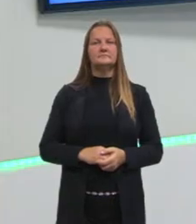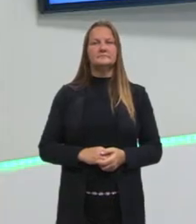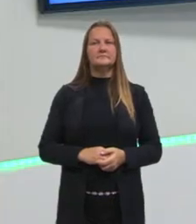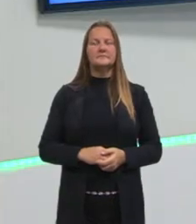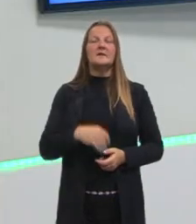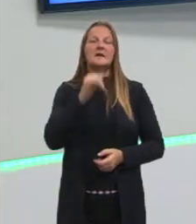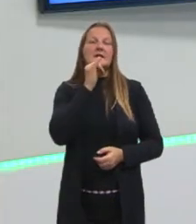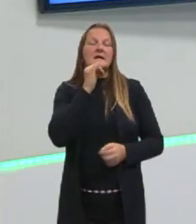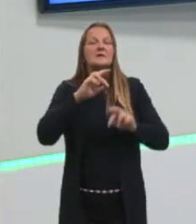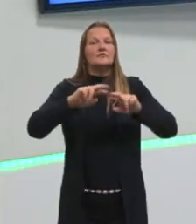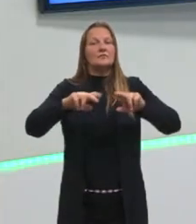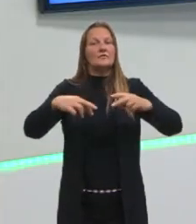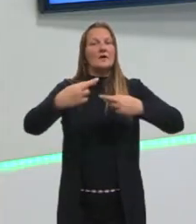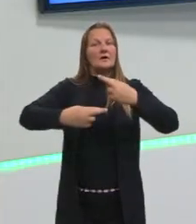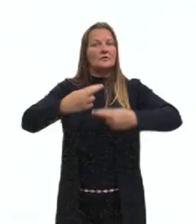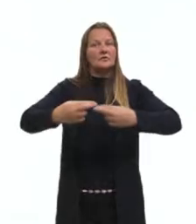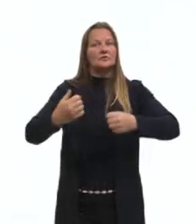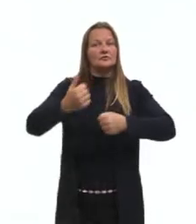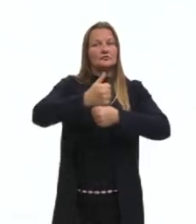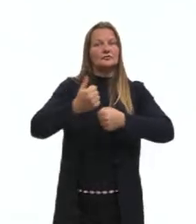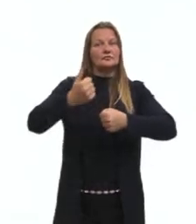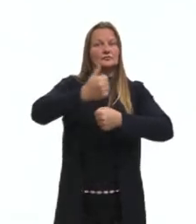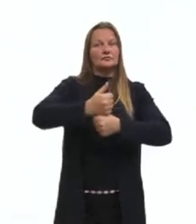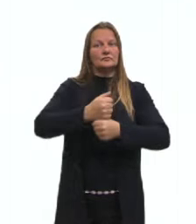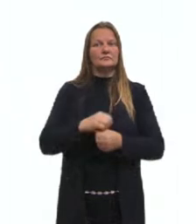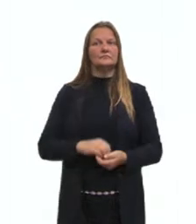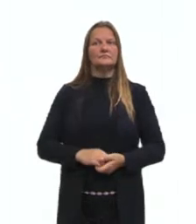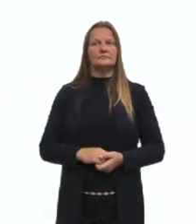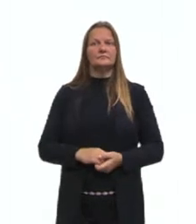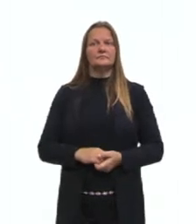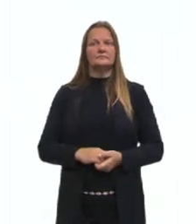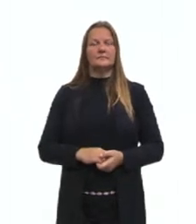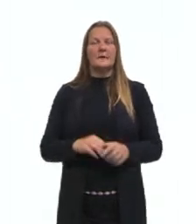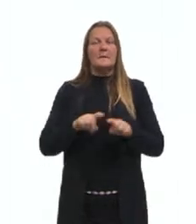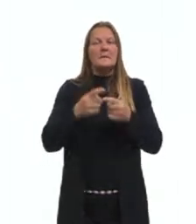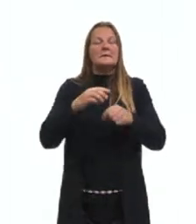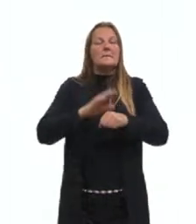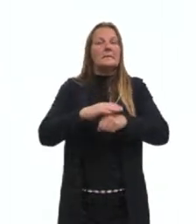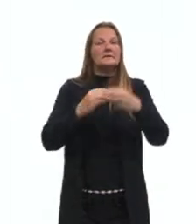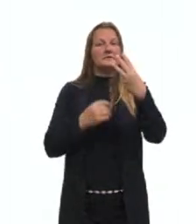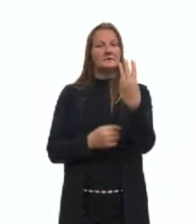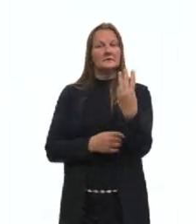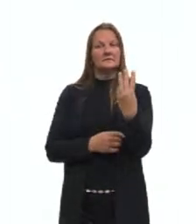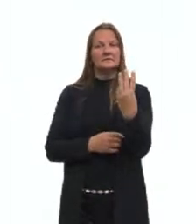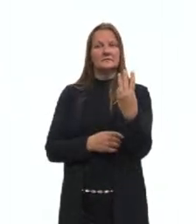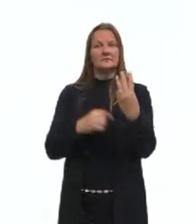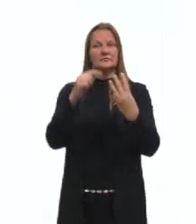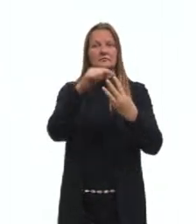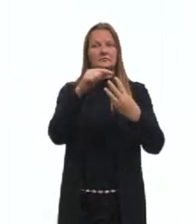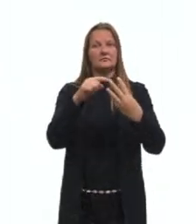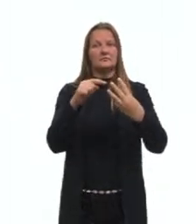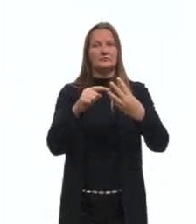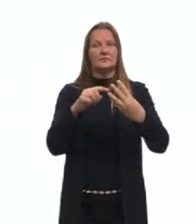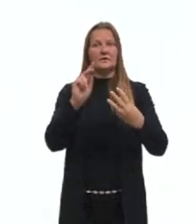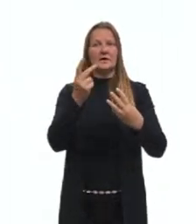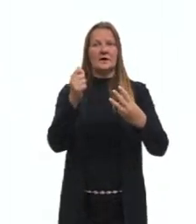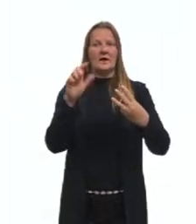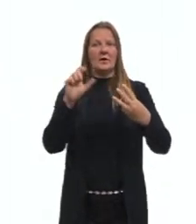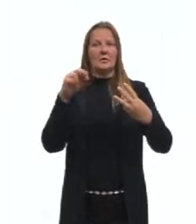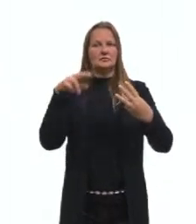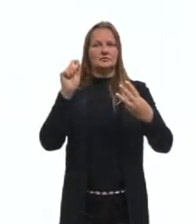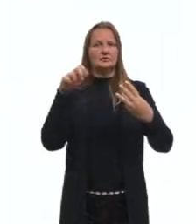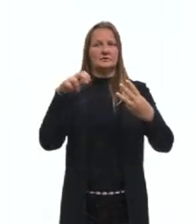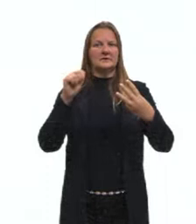Existem várias reações de substituição muitas mas as principais reações que nós vamos ver hoje é alogenação